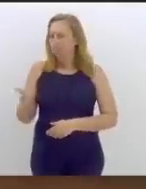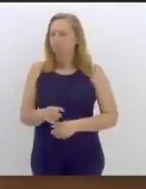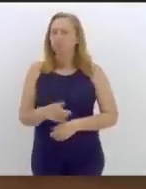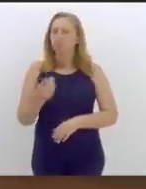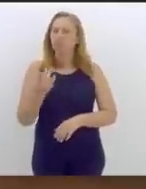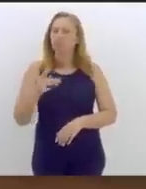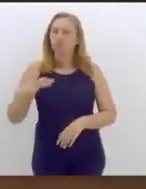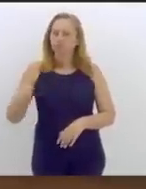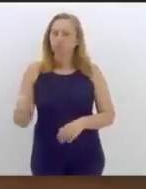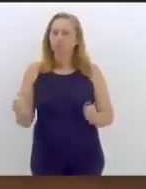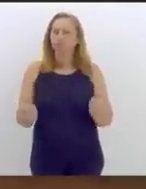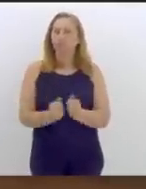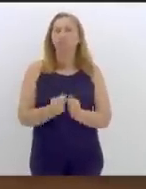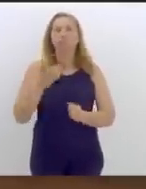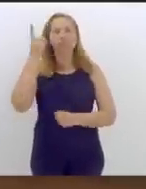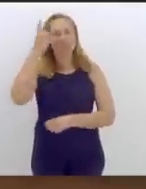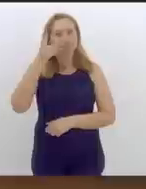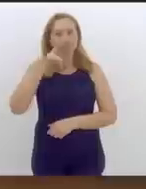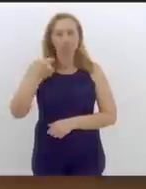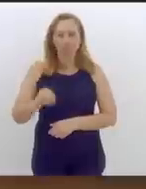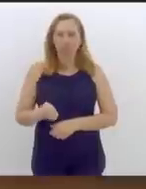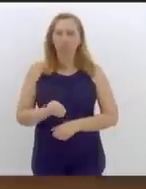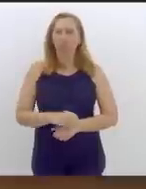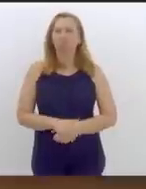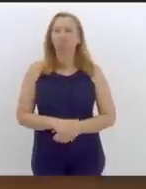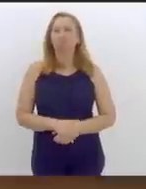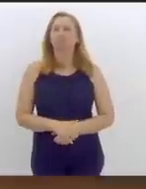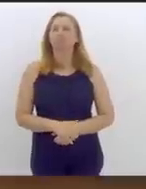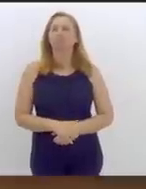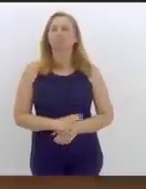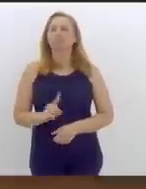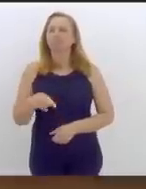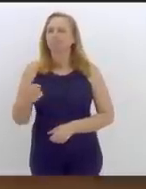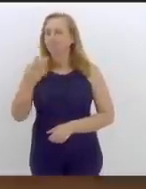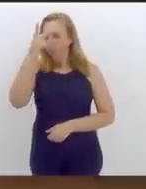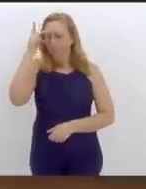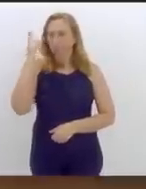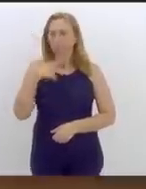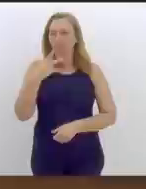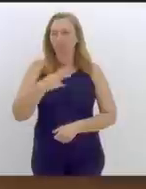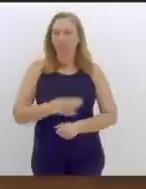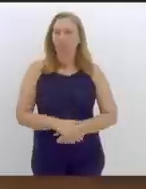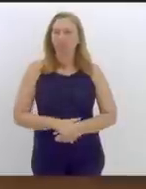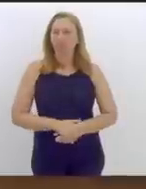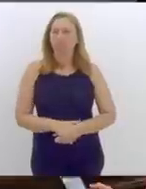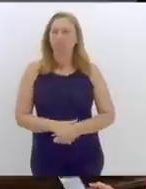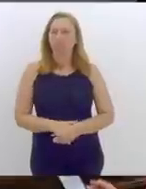das praças junto com o deputado Marcelo Dino então assim Tem mais alguém para falar